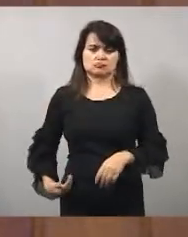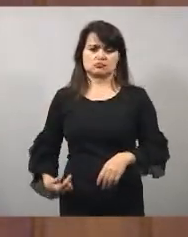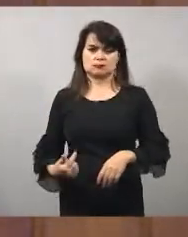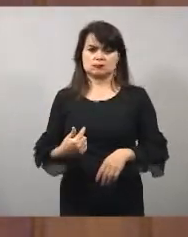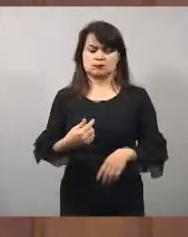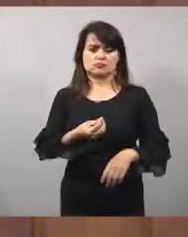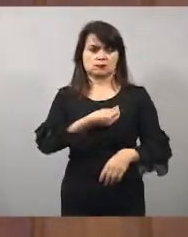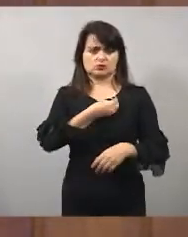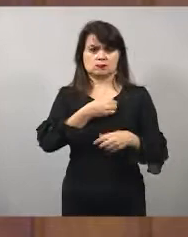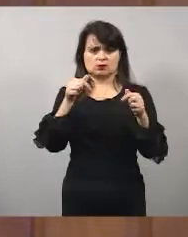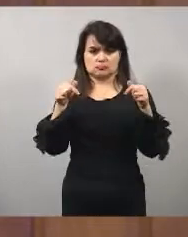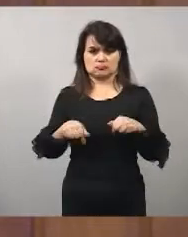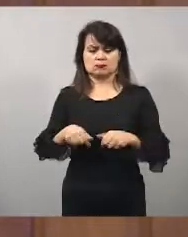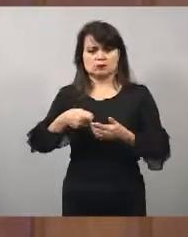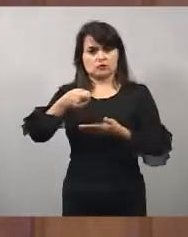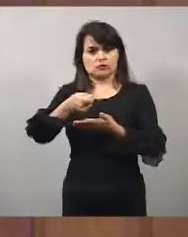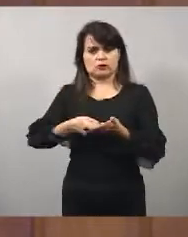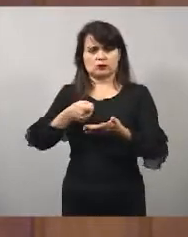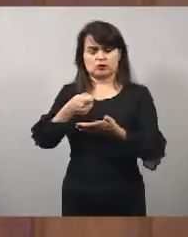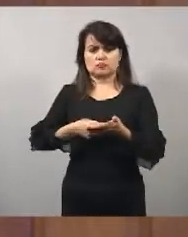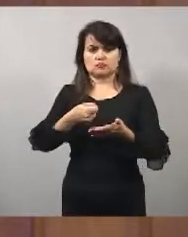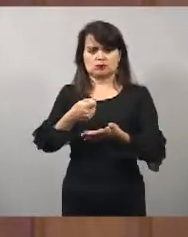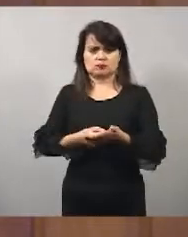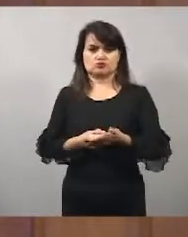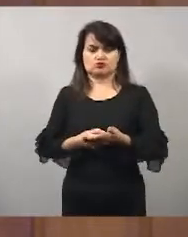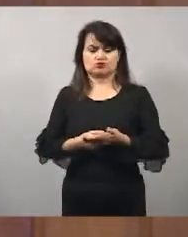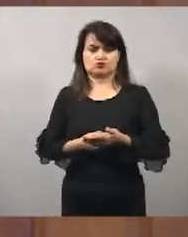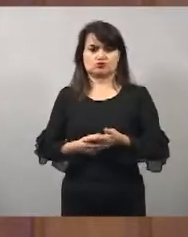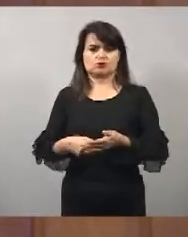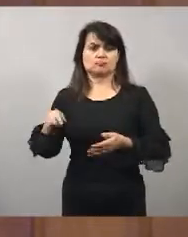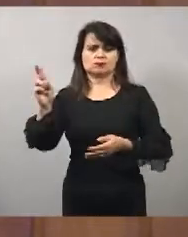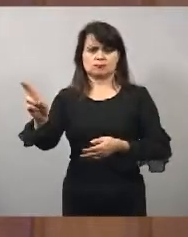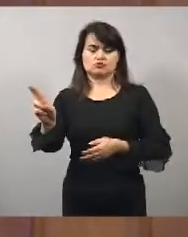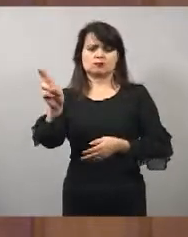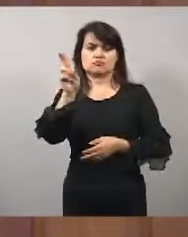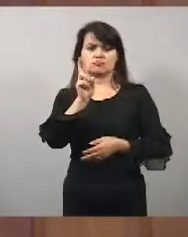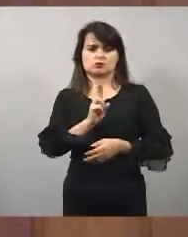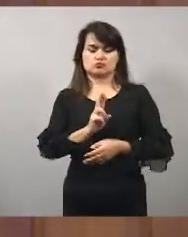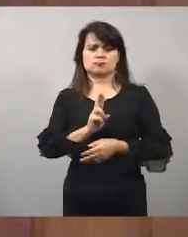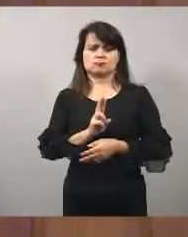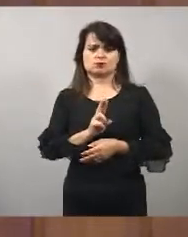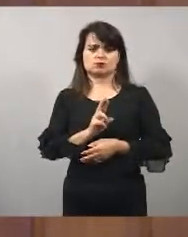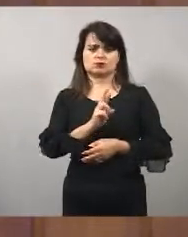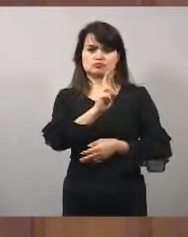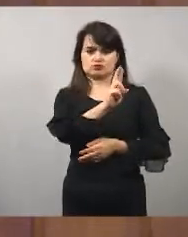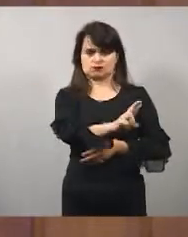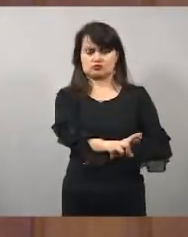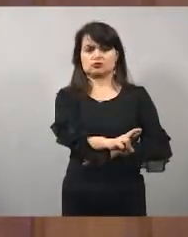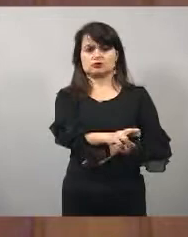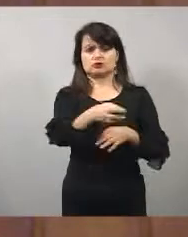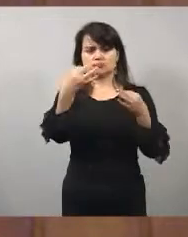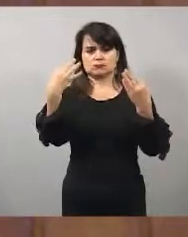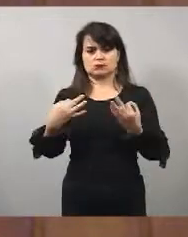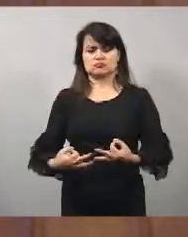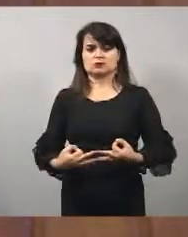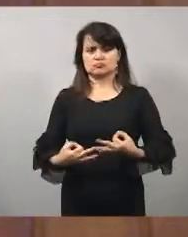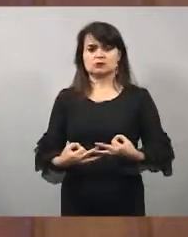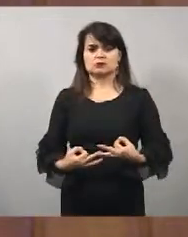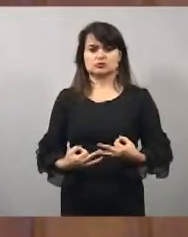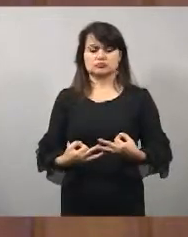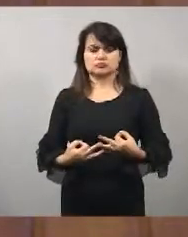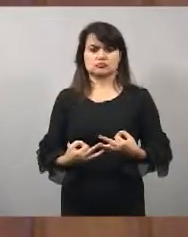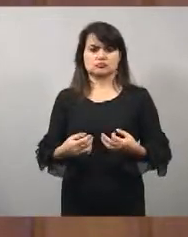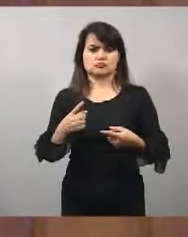uma postura ou uma nova resposta que não seja essa, porque, como diz o vereador José Luiz, que entende, tem